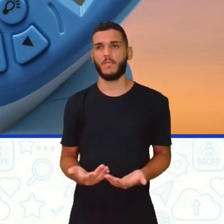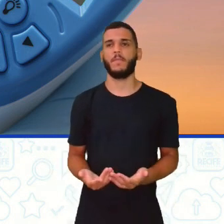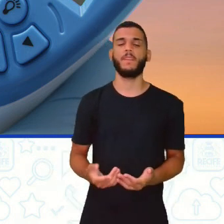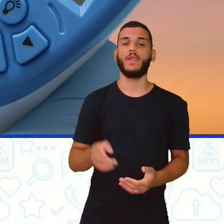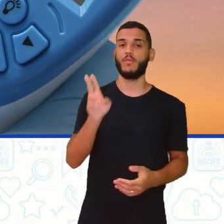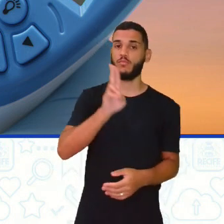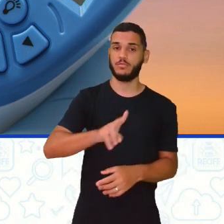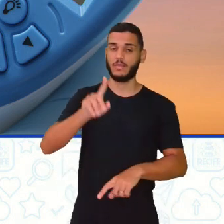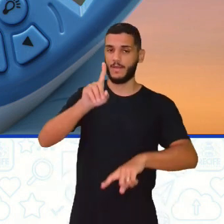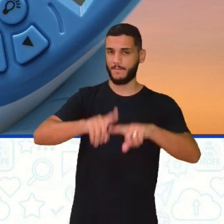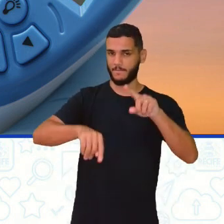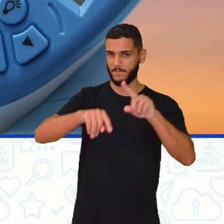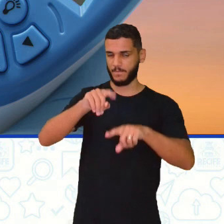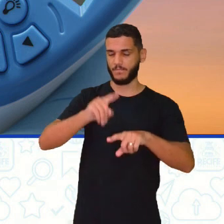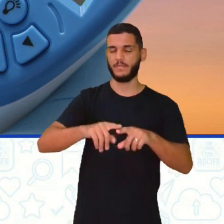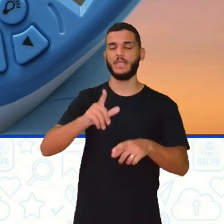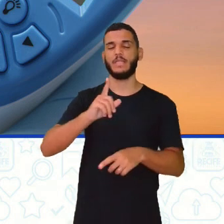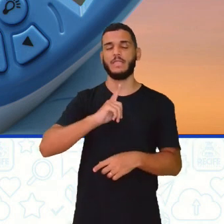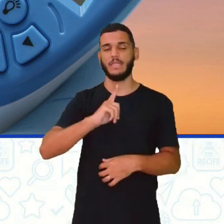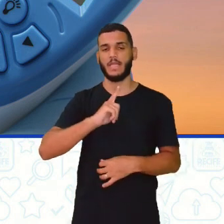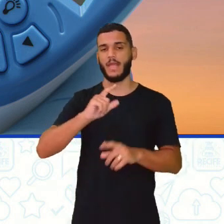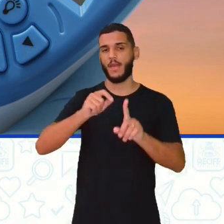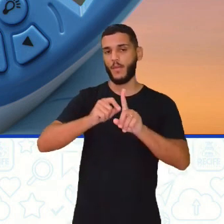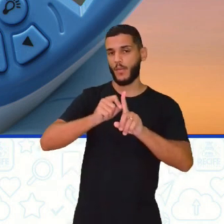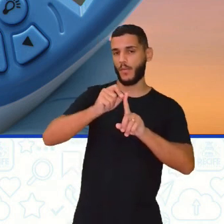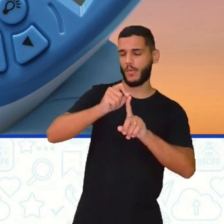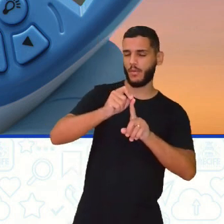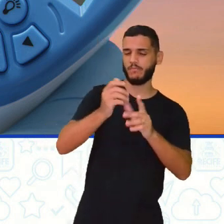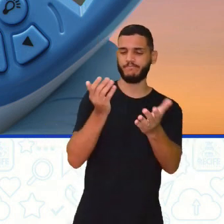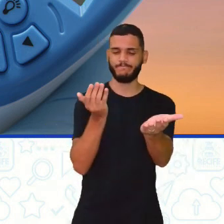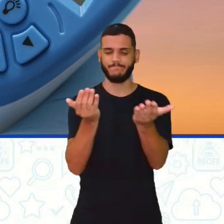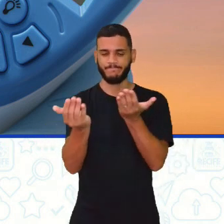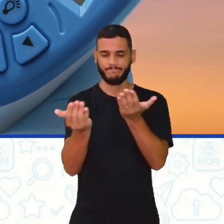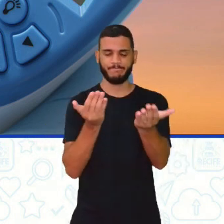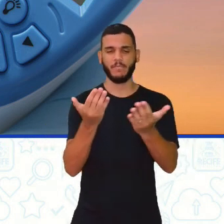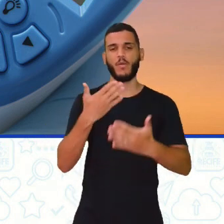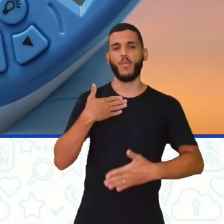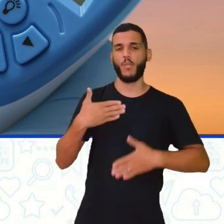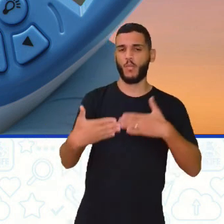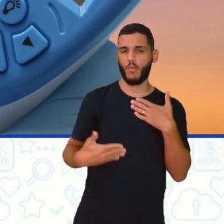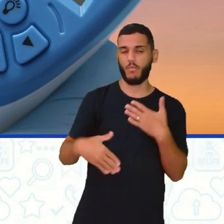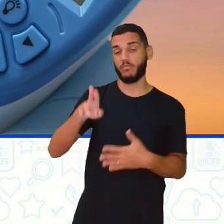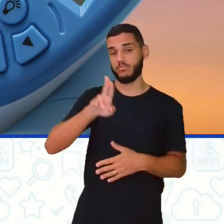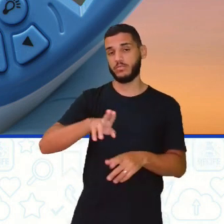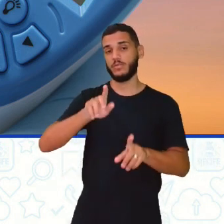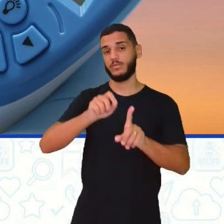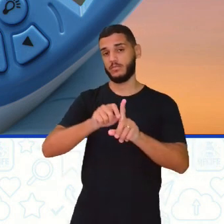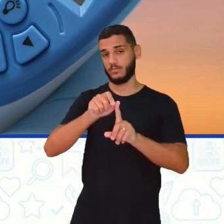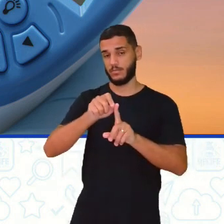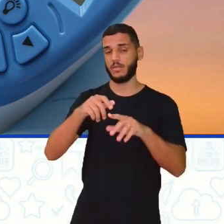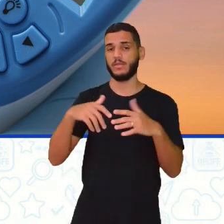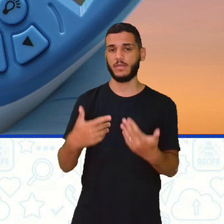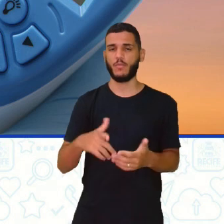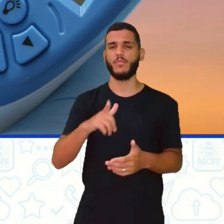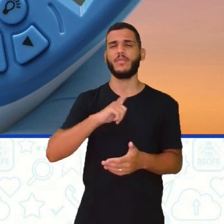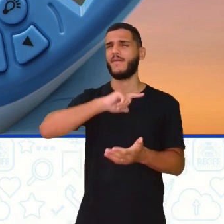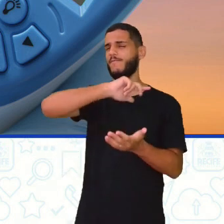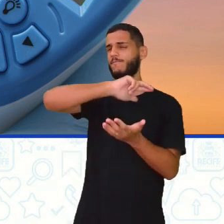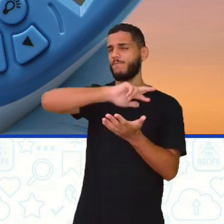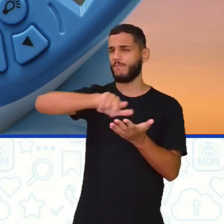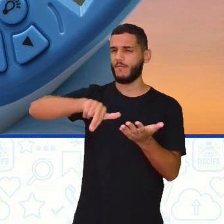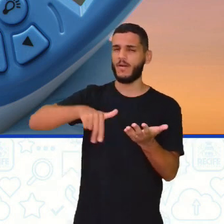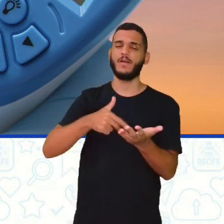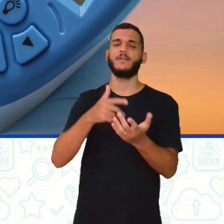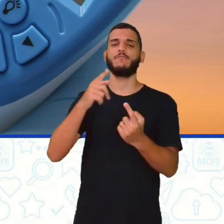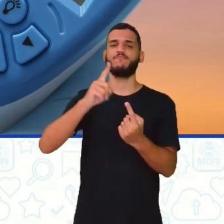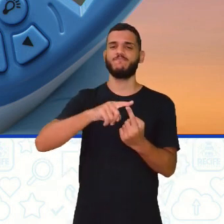aparelho utilizado para aferir, ou seja, medir a temperatura do corpo é o termômetro. Existem diversos tipos